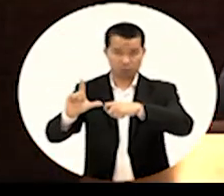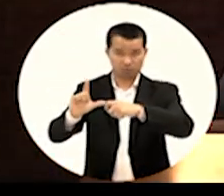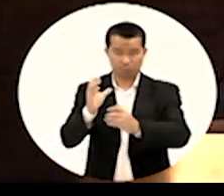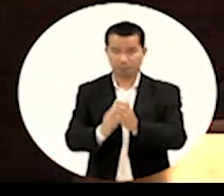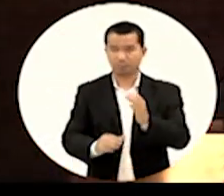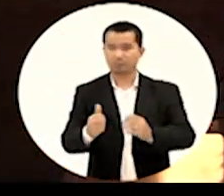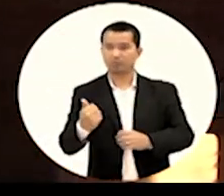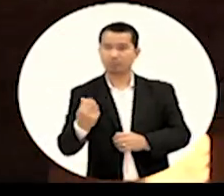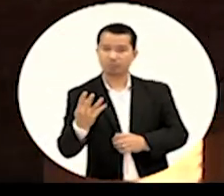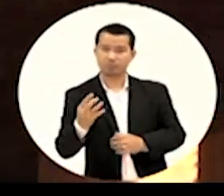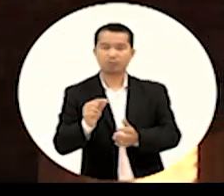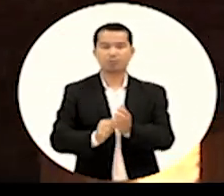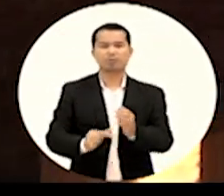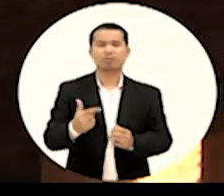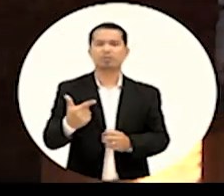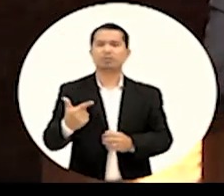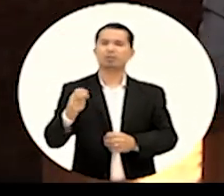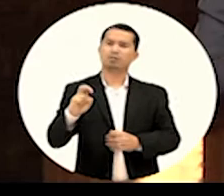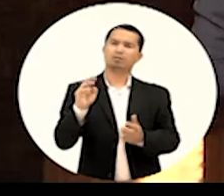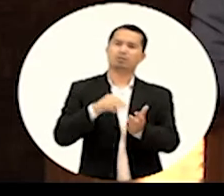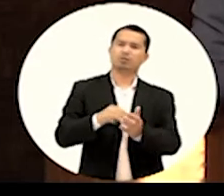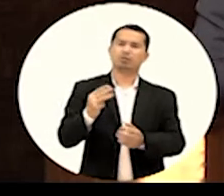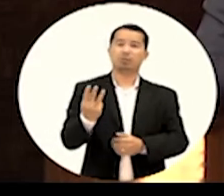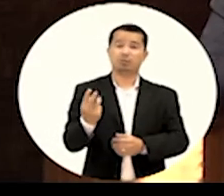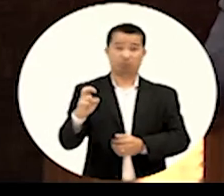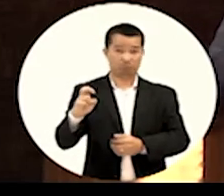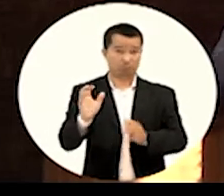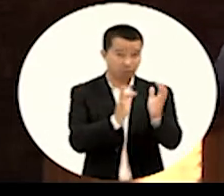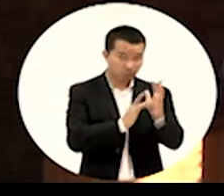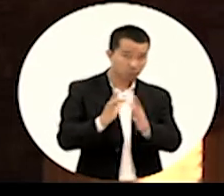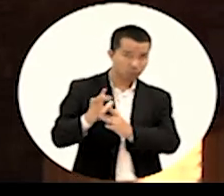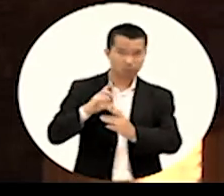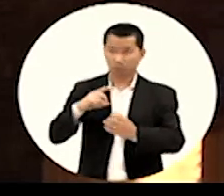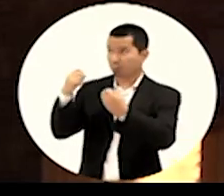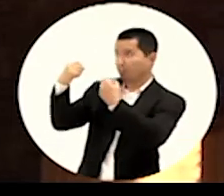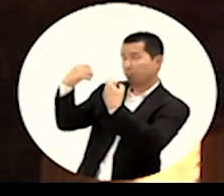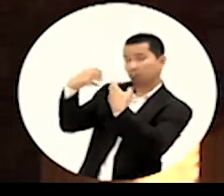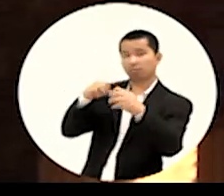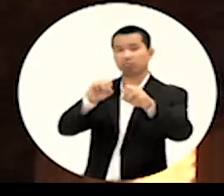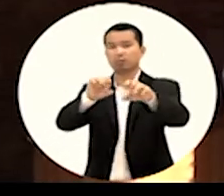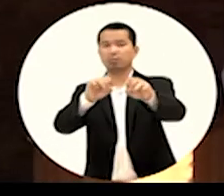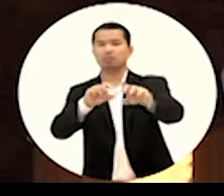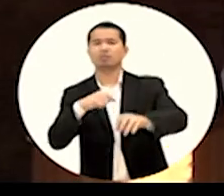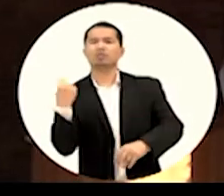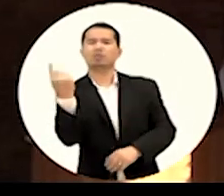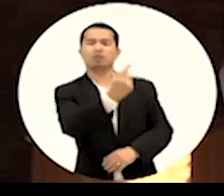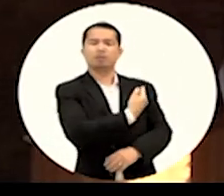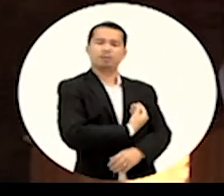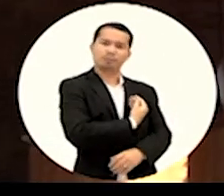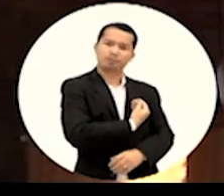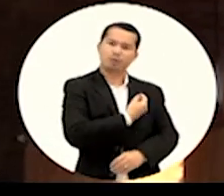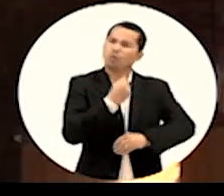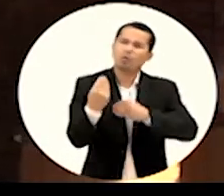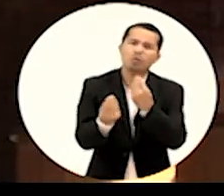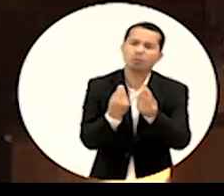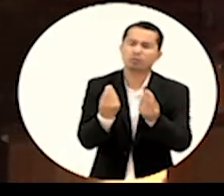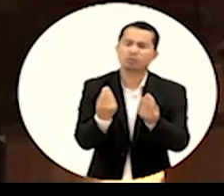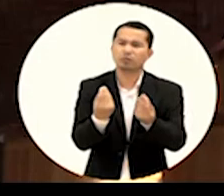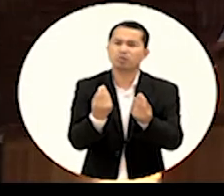isso. Lucas capítulo 14, nos versículos 25 a 35,